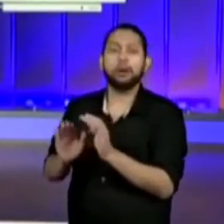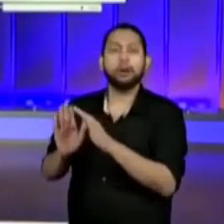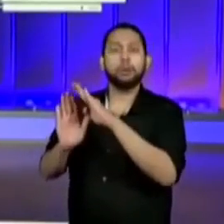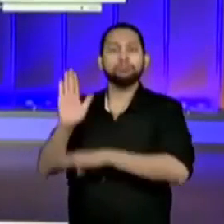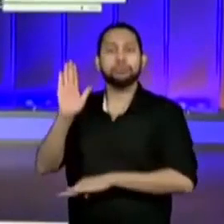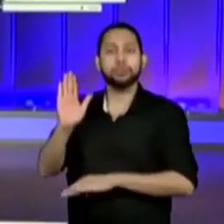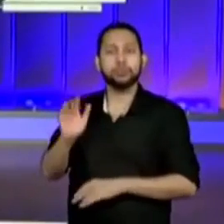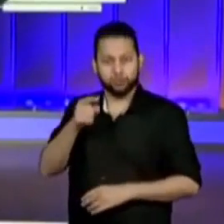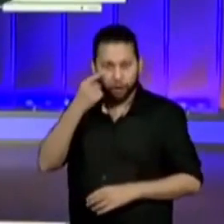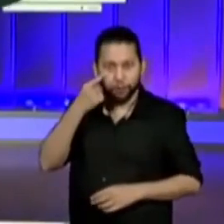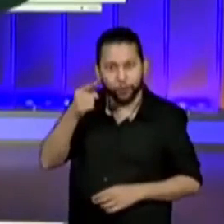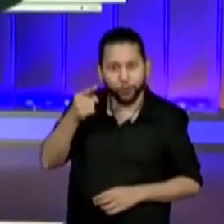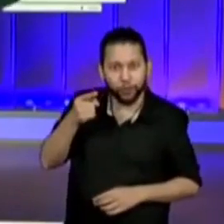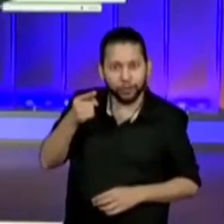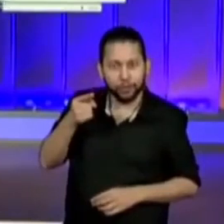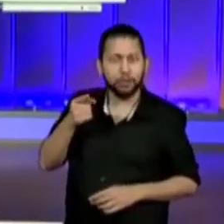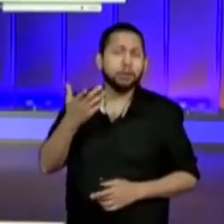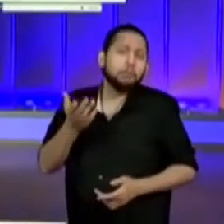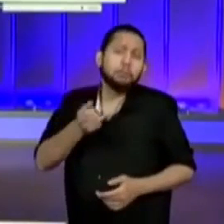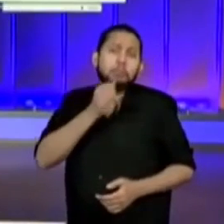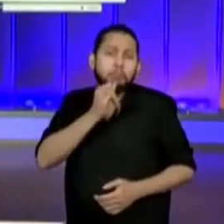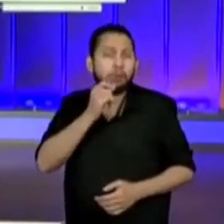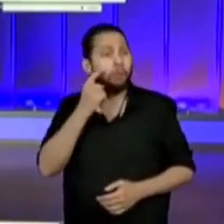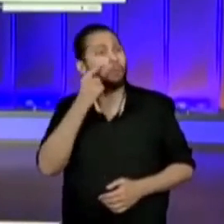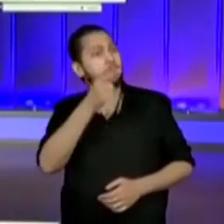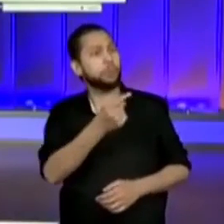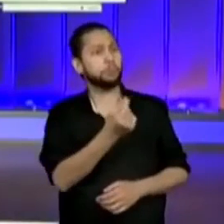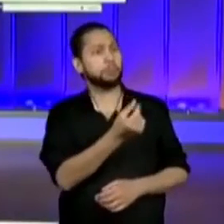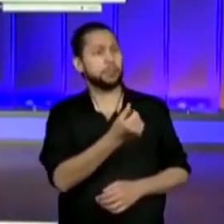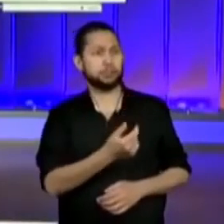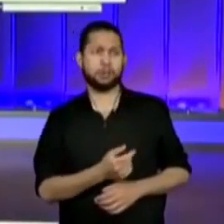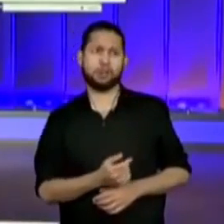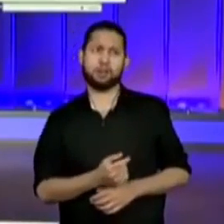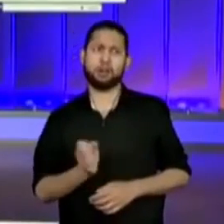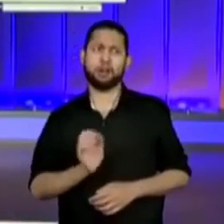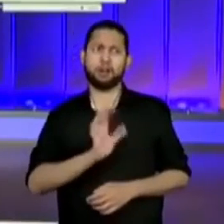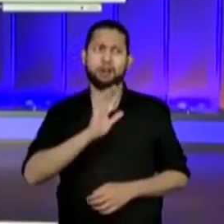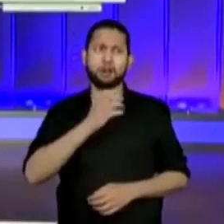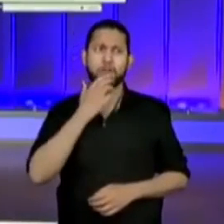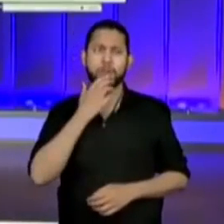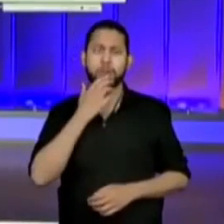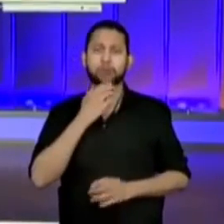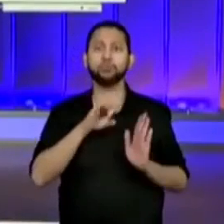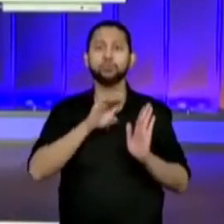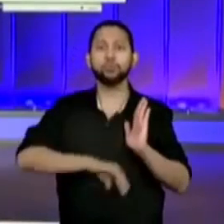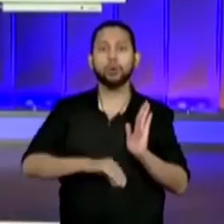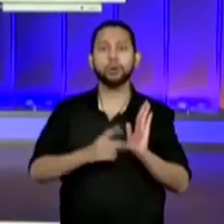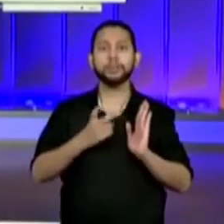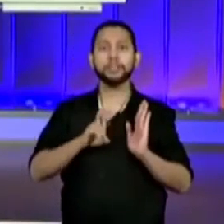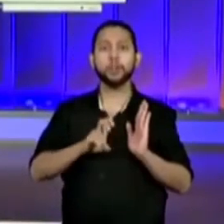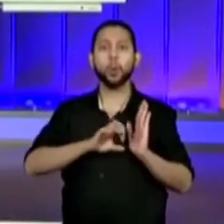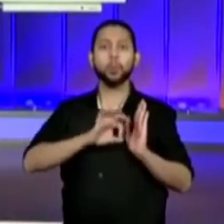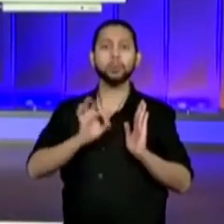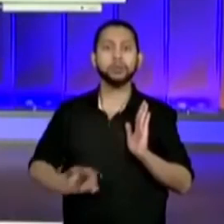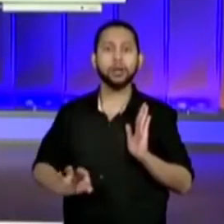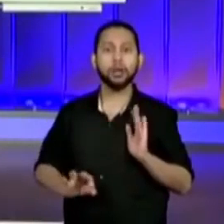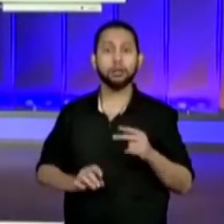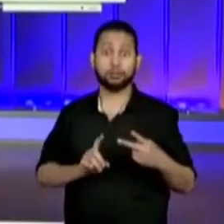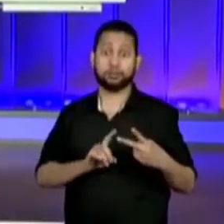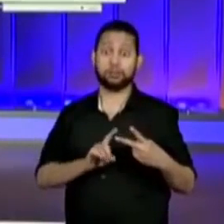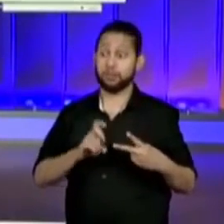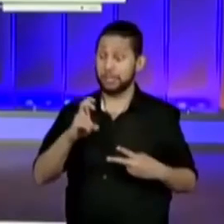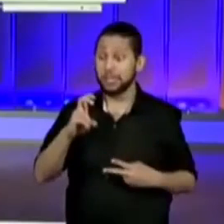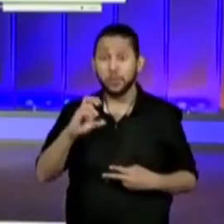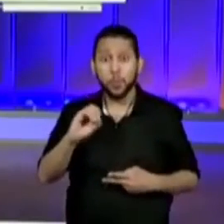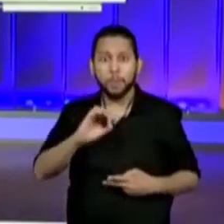vocês interessados em um produto que estava aí com desconto 25% de desconto 50% de